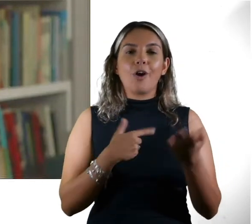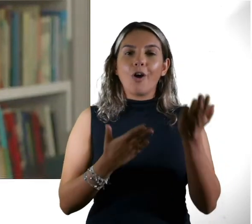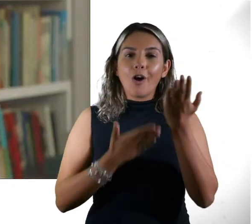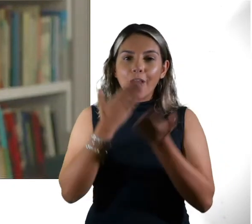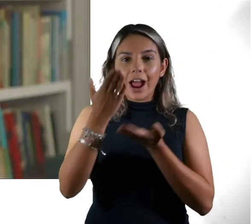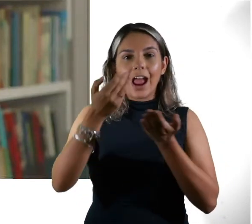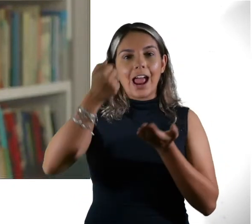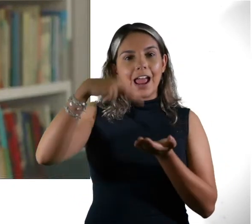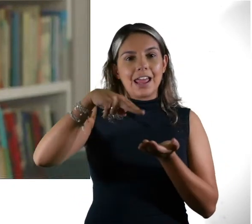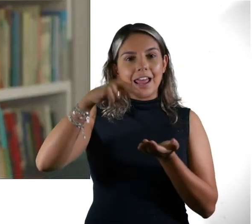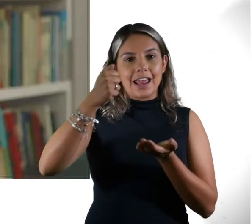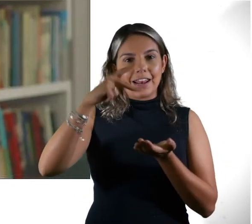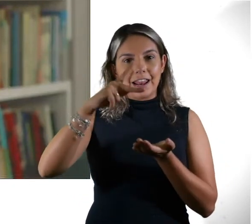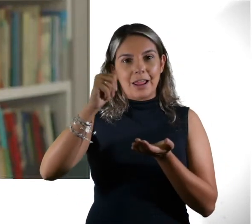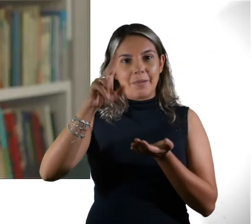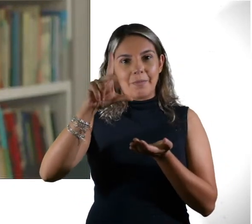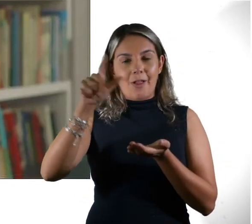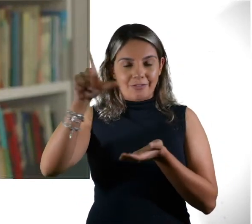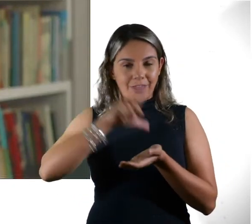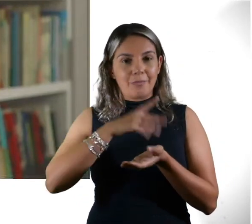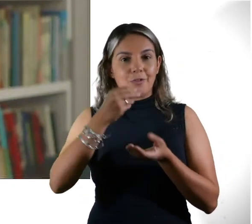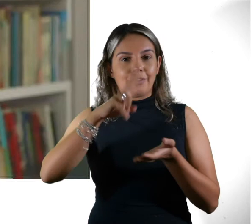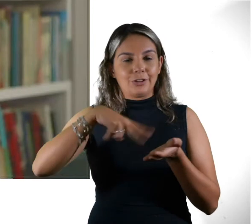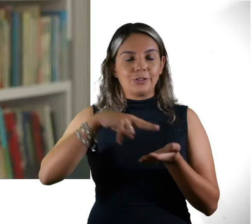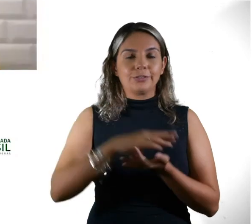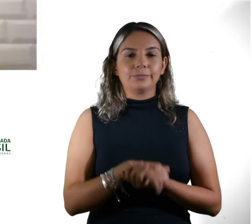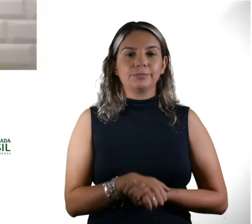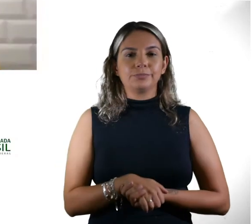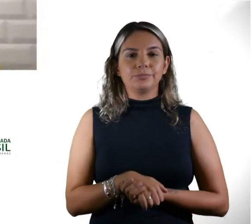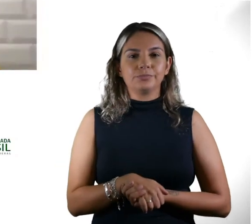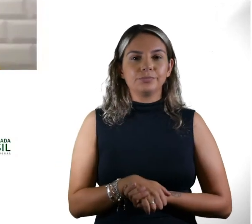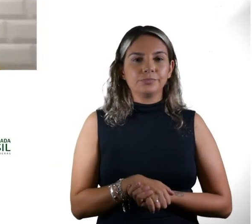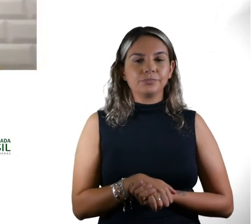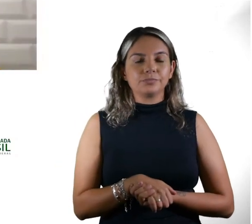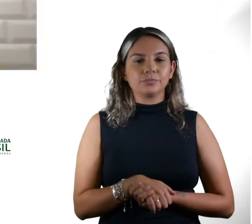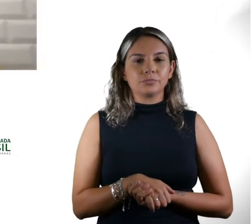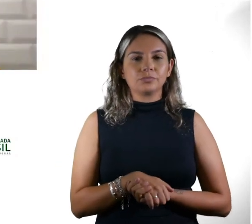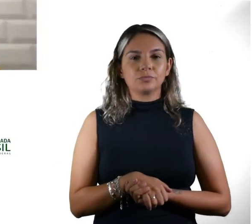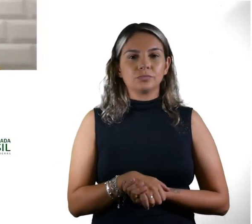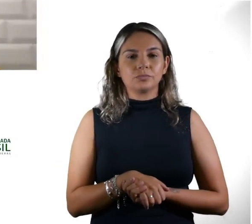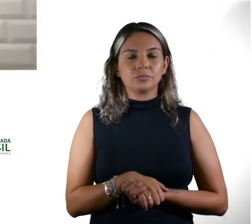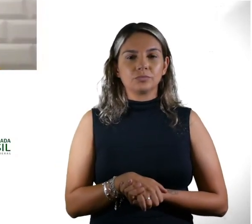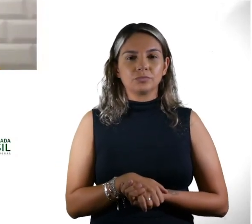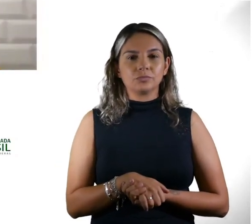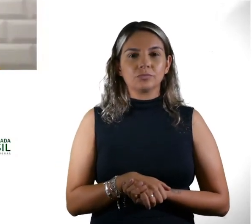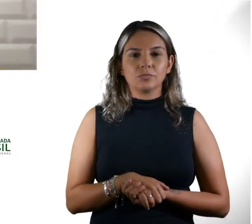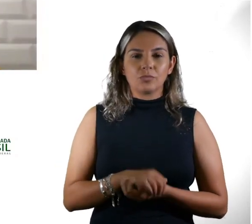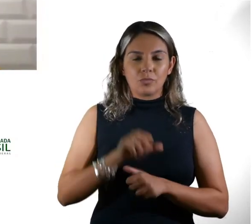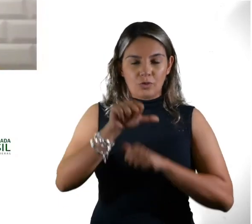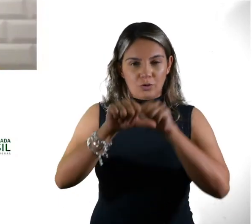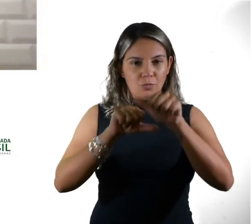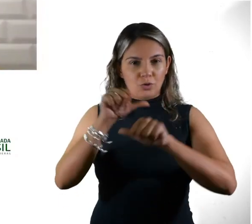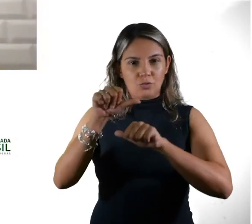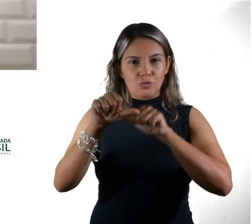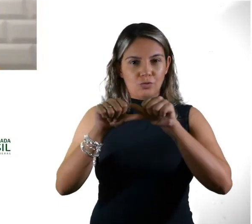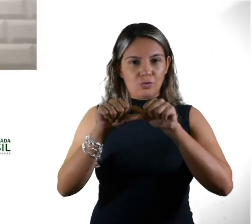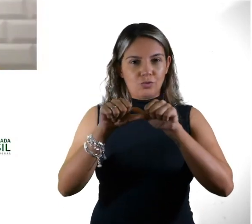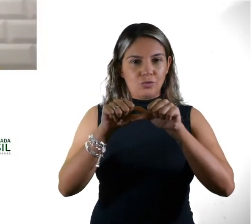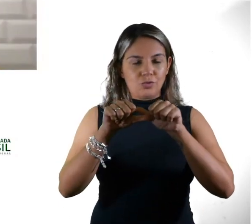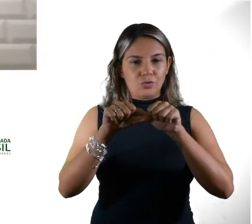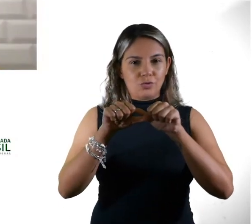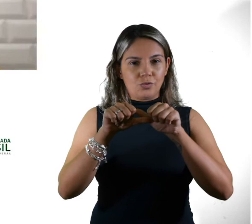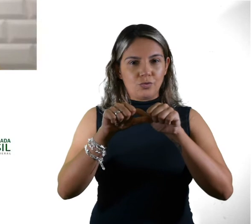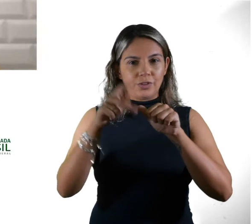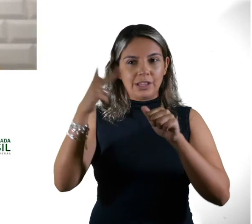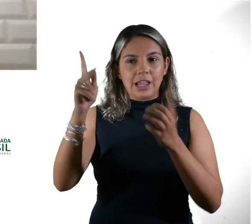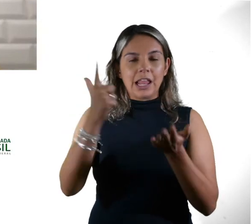menos leitores, mas eu estou absolutamente convencido que a Ana Paula tem condições para ter muitos leitores. Ô Zé, mudando de assunto, dá um